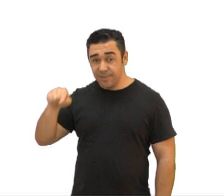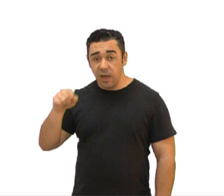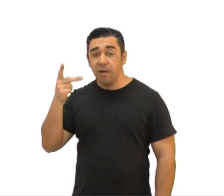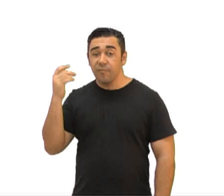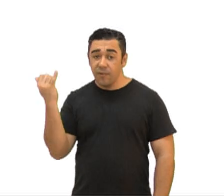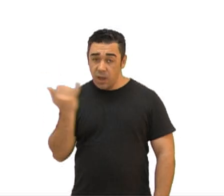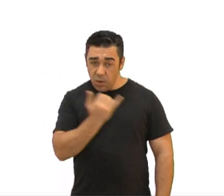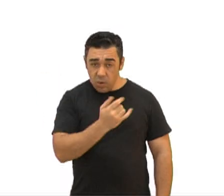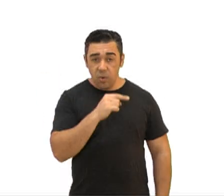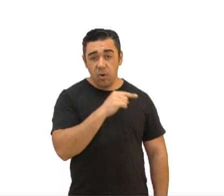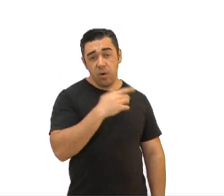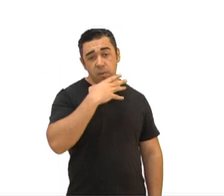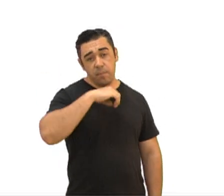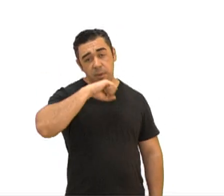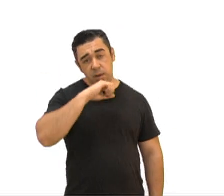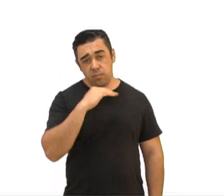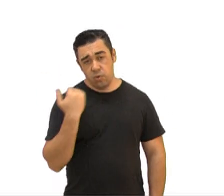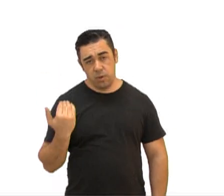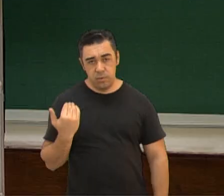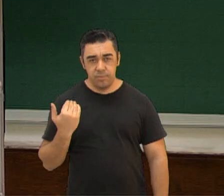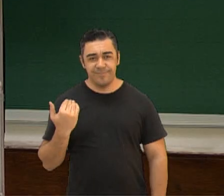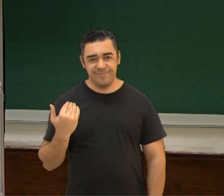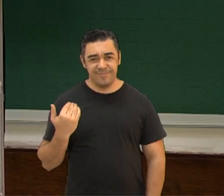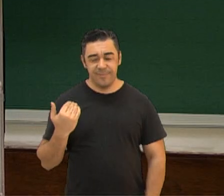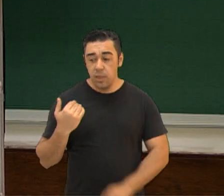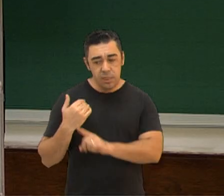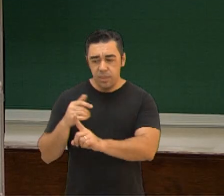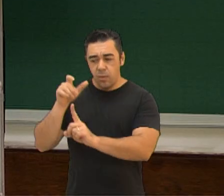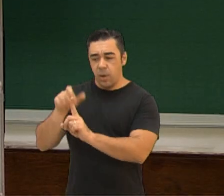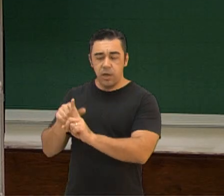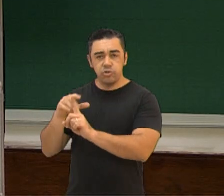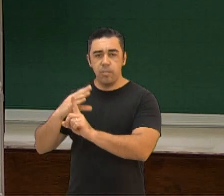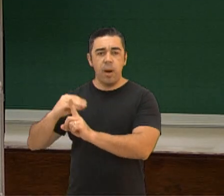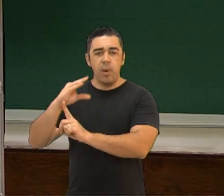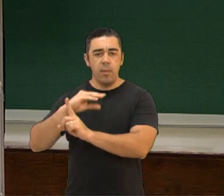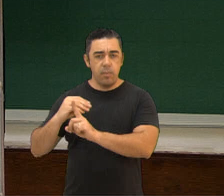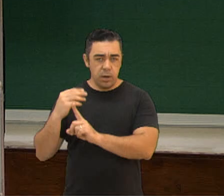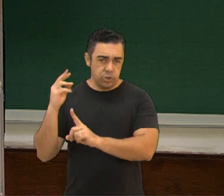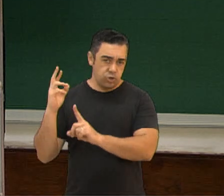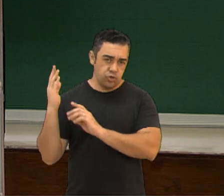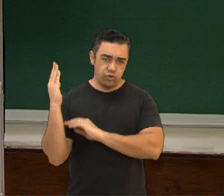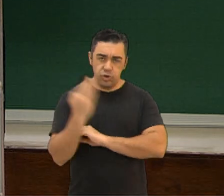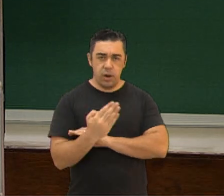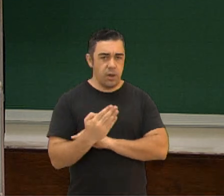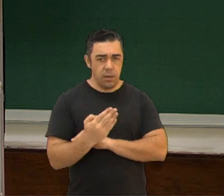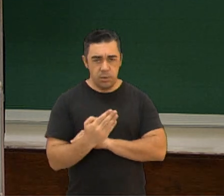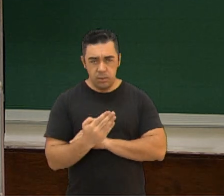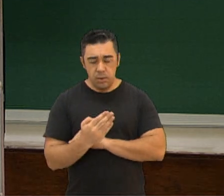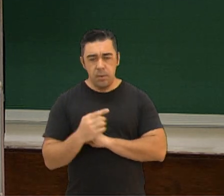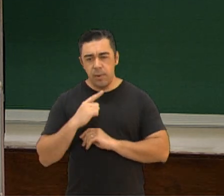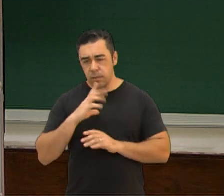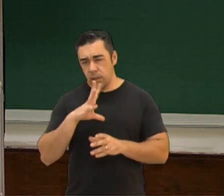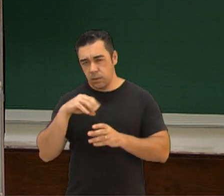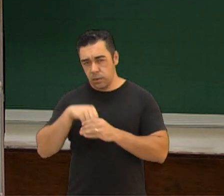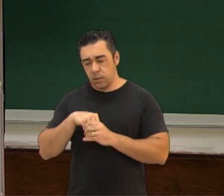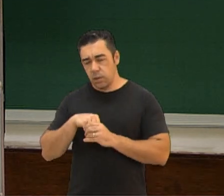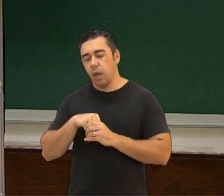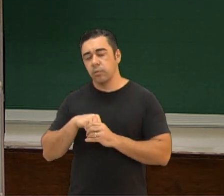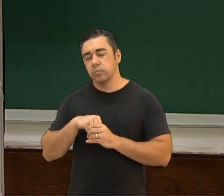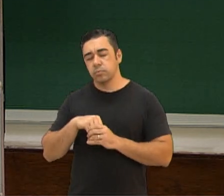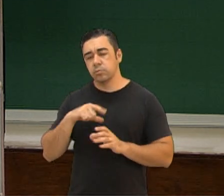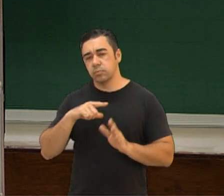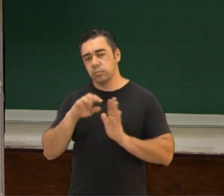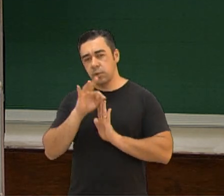pai estava morto, você não tem a fala direta do personagem, mas você tem acesso a todos os elementos interlocucionais